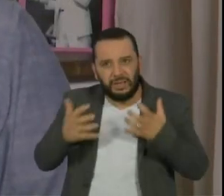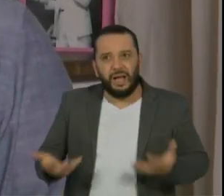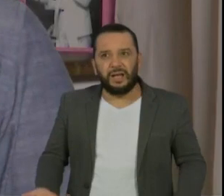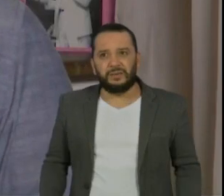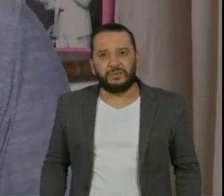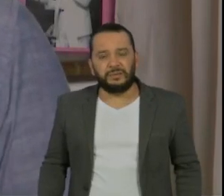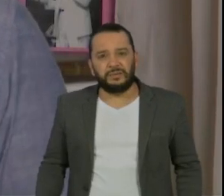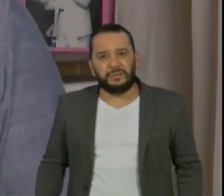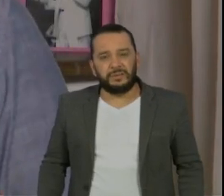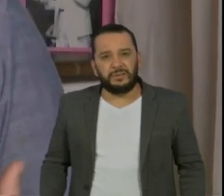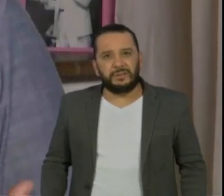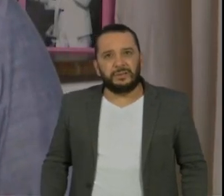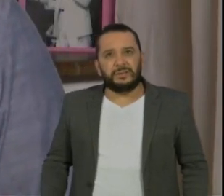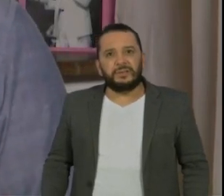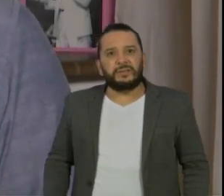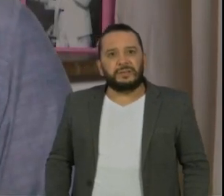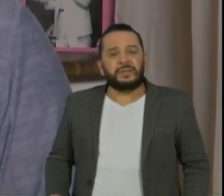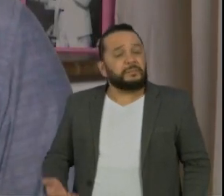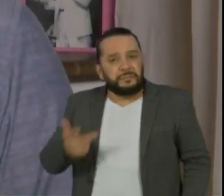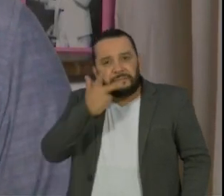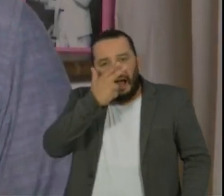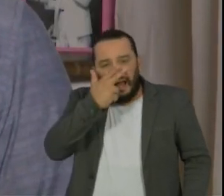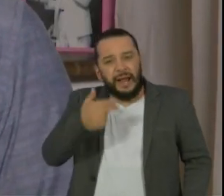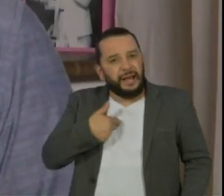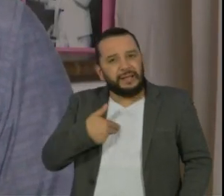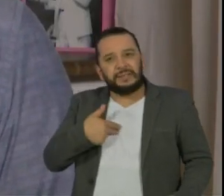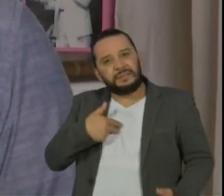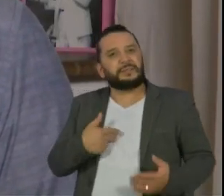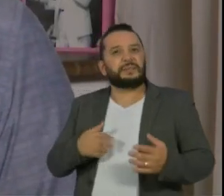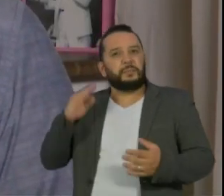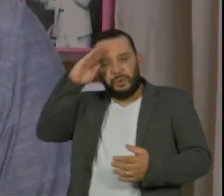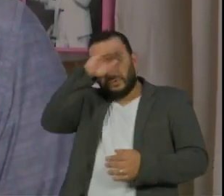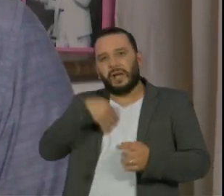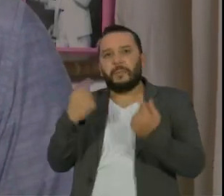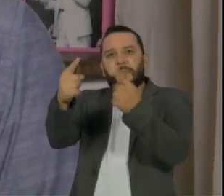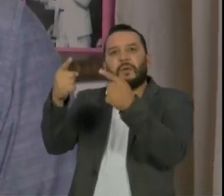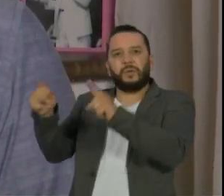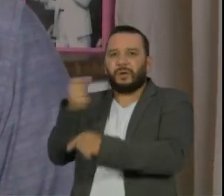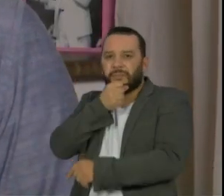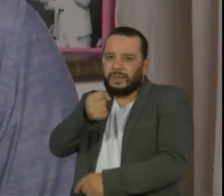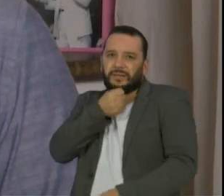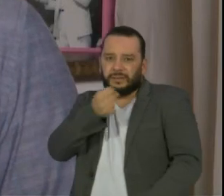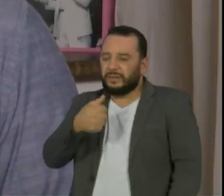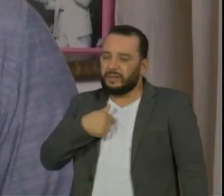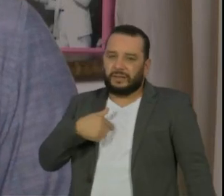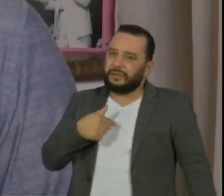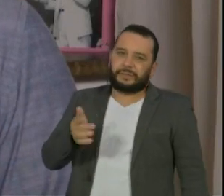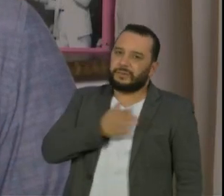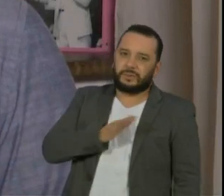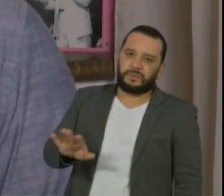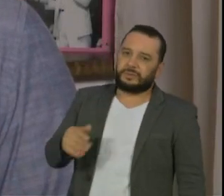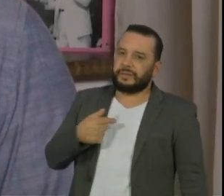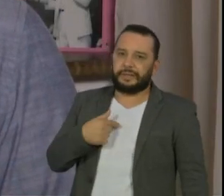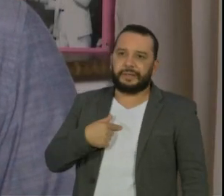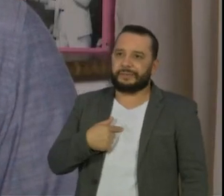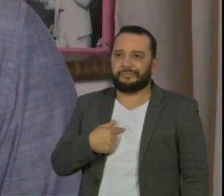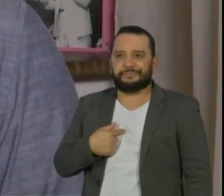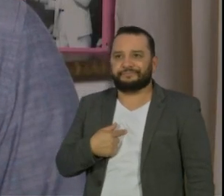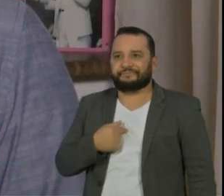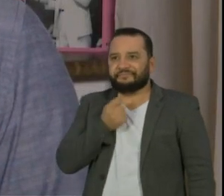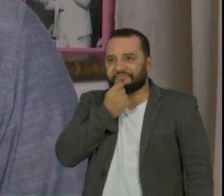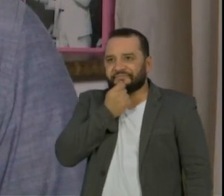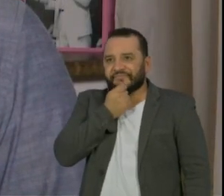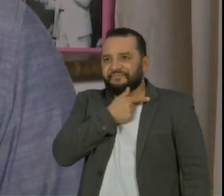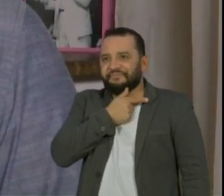esperávamos uma colocação e, na verdade, foi uma provocação à imprensa. Então, eu, obviamente, não achei graça, não achei... não acho isso...